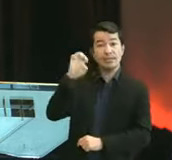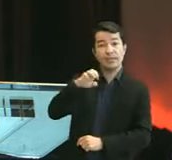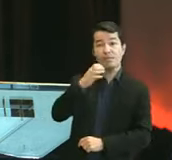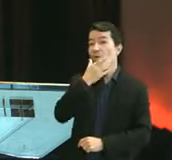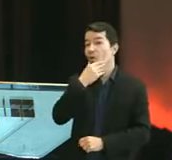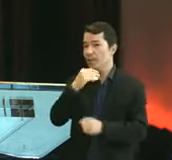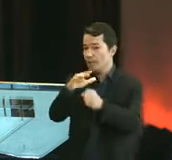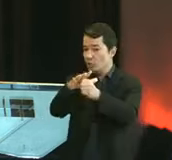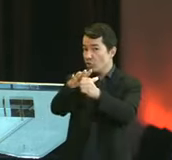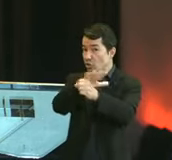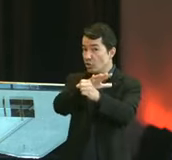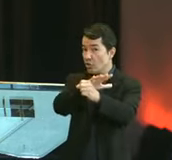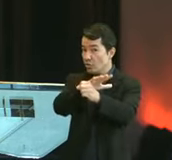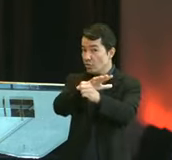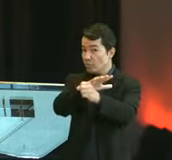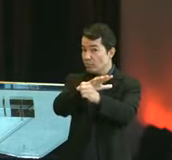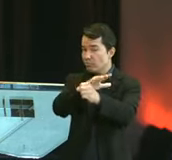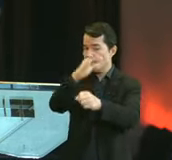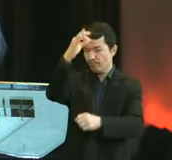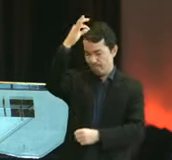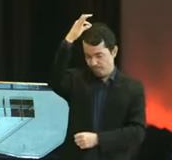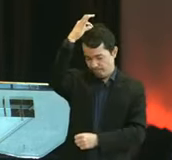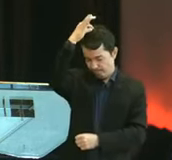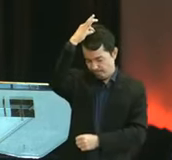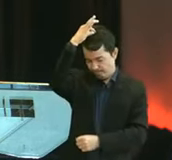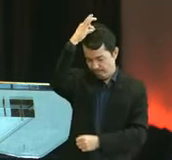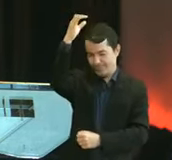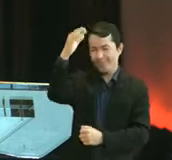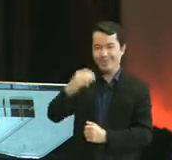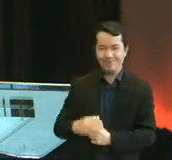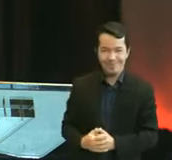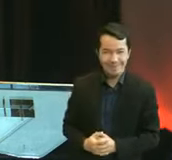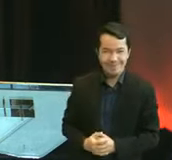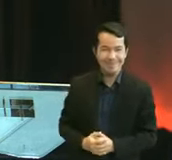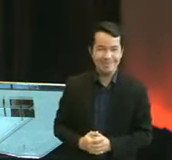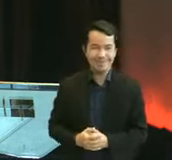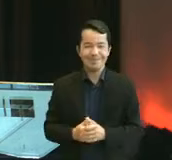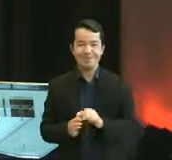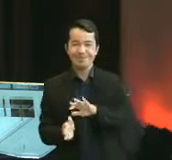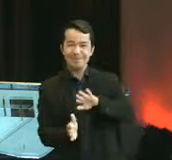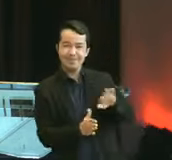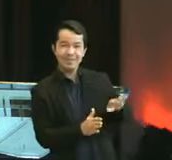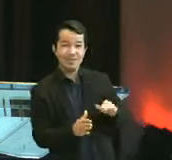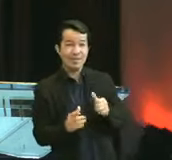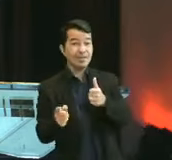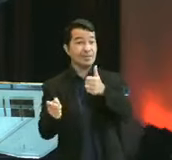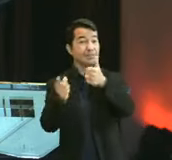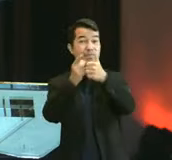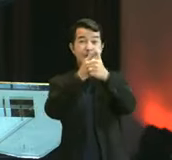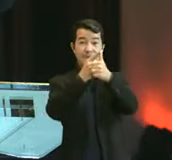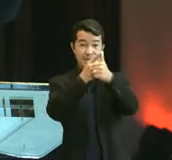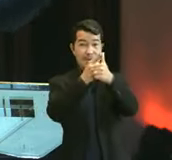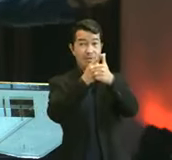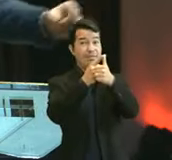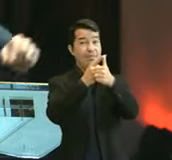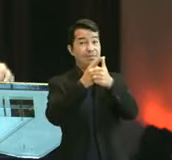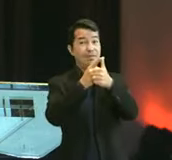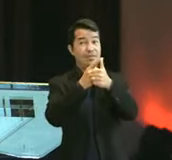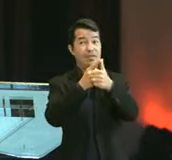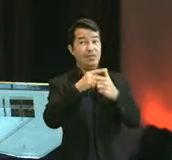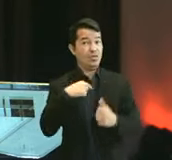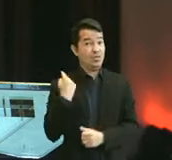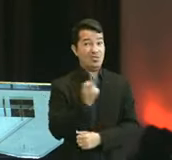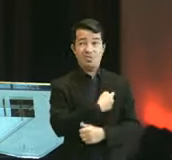Santo. A primeira plenitude que nós temos que buscar é a plenitude do